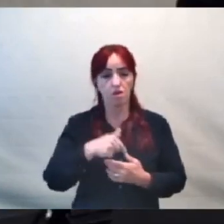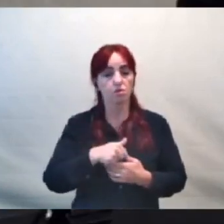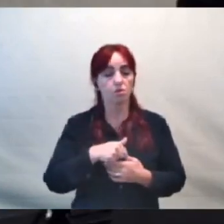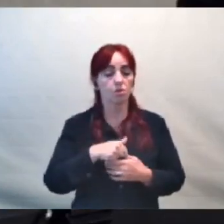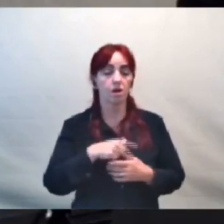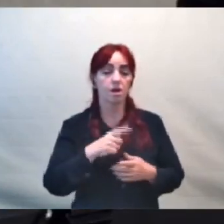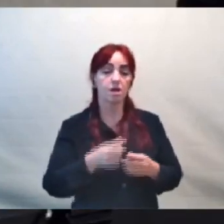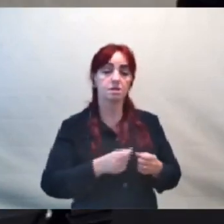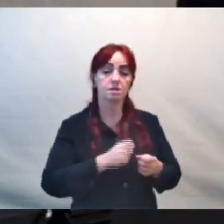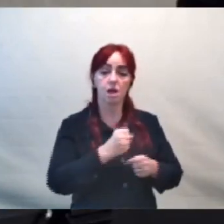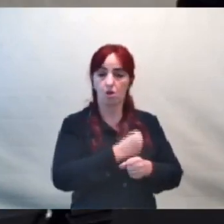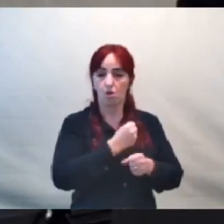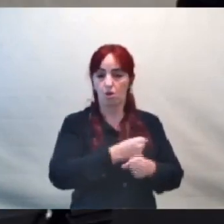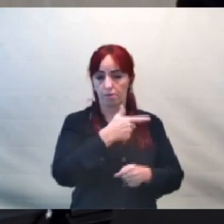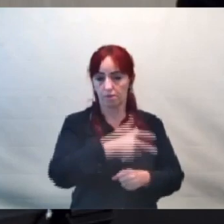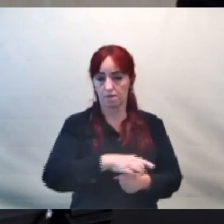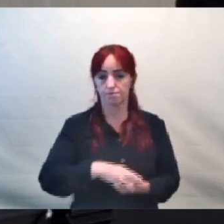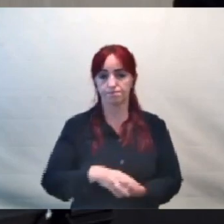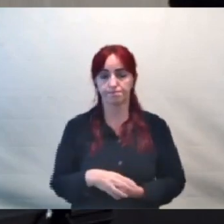Obrigado você, Bruno Pedralva.